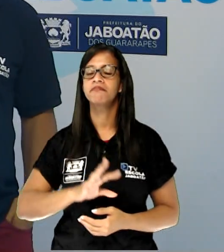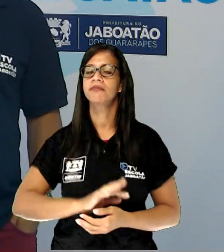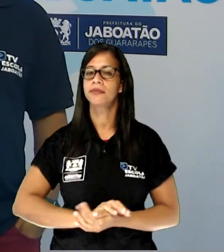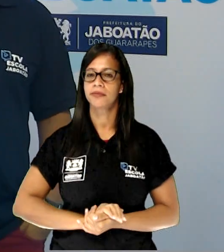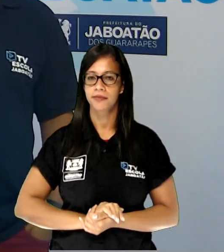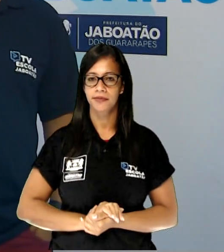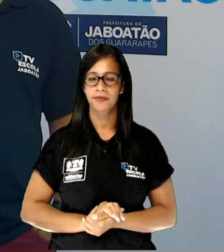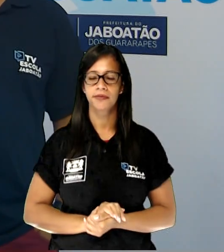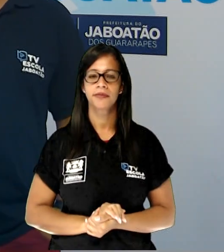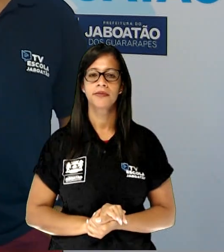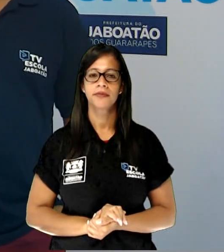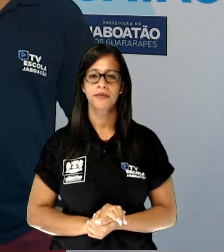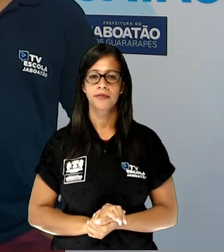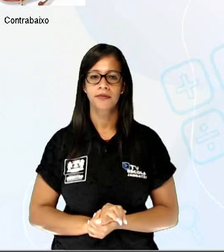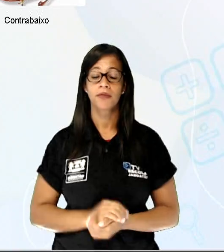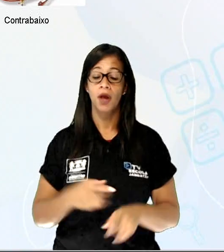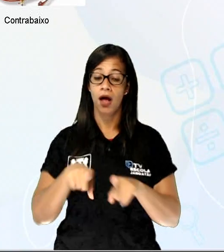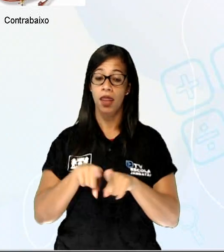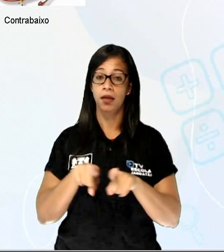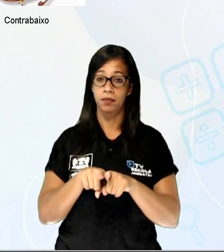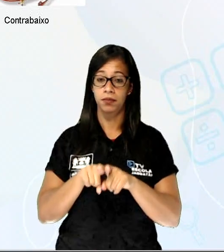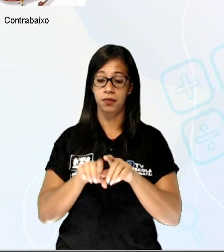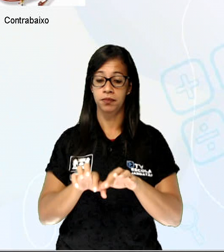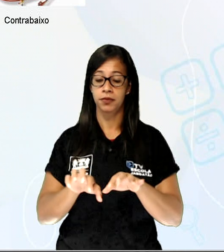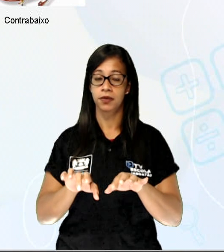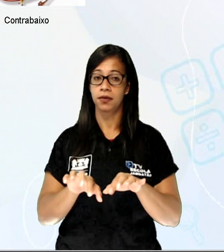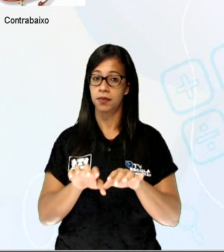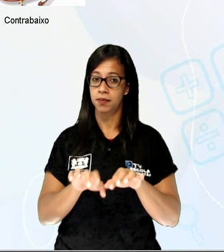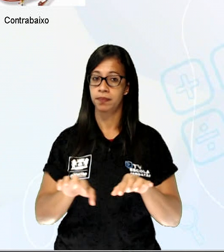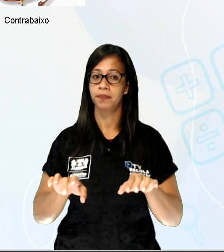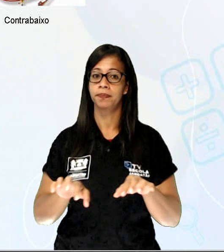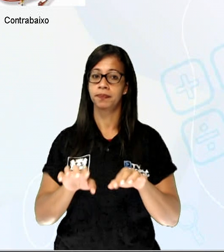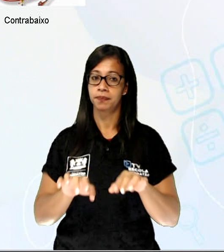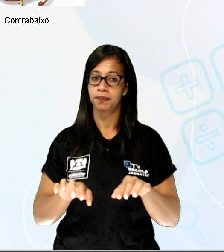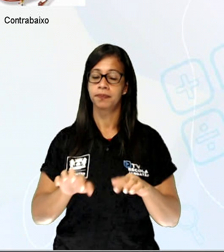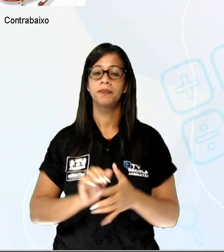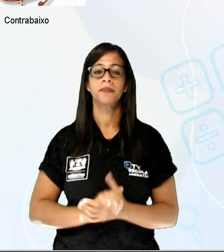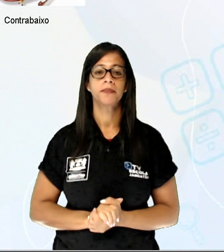ouvir. Vamos ouvir agora o piano.